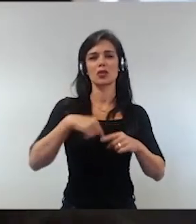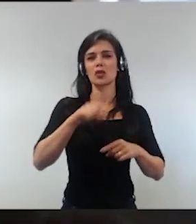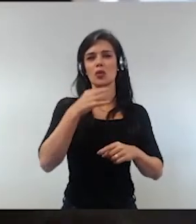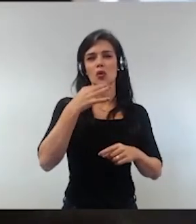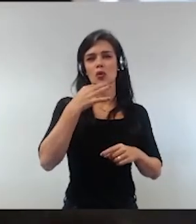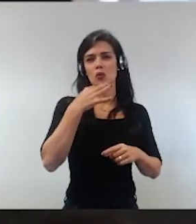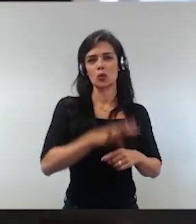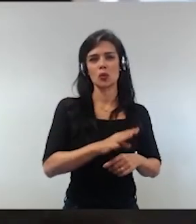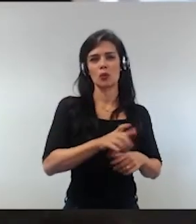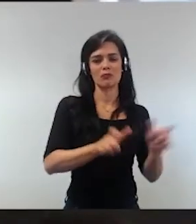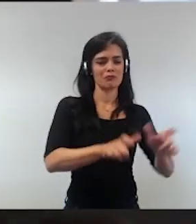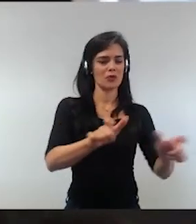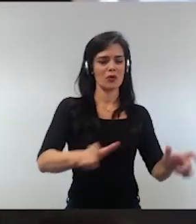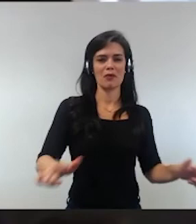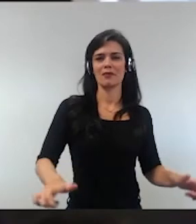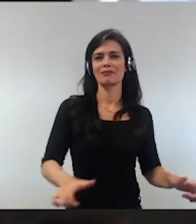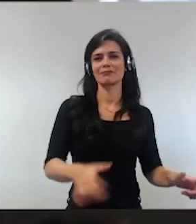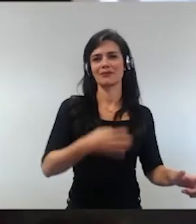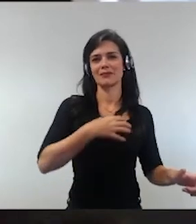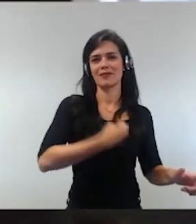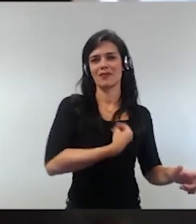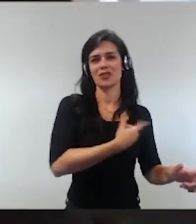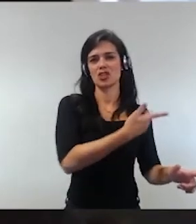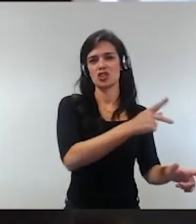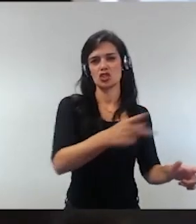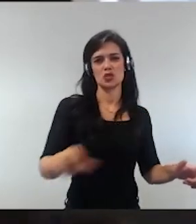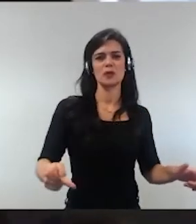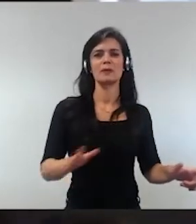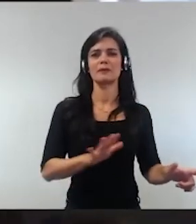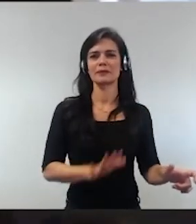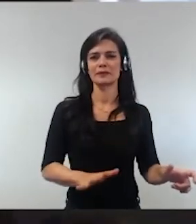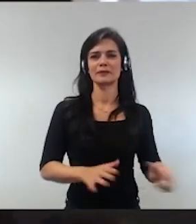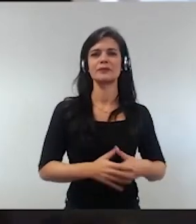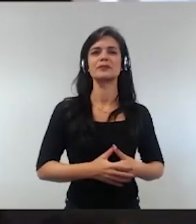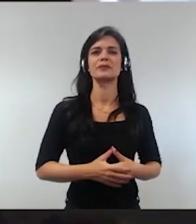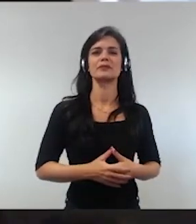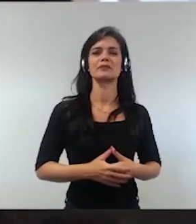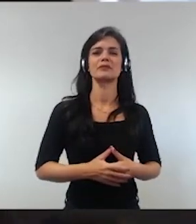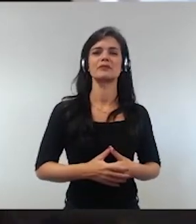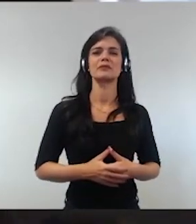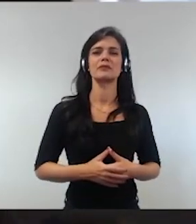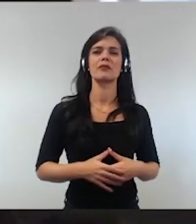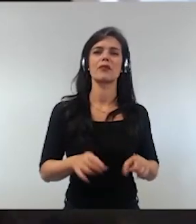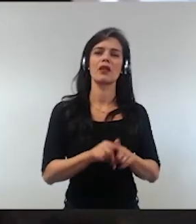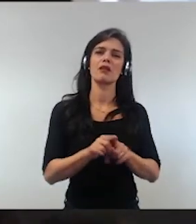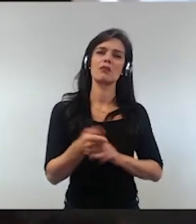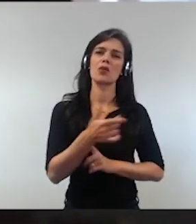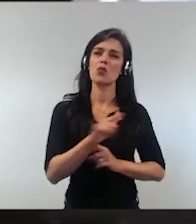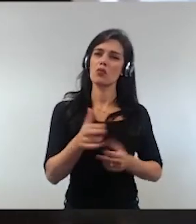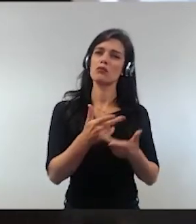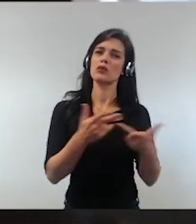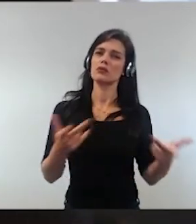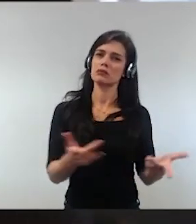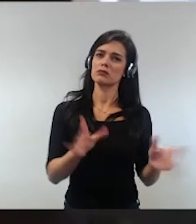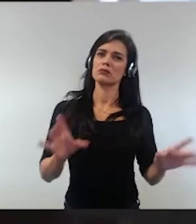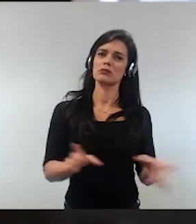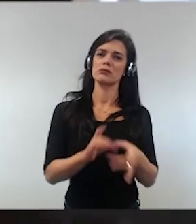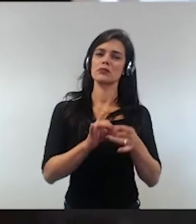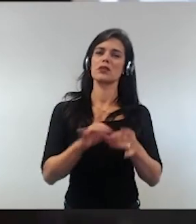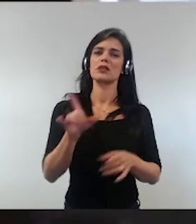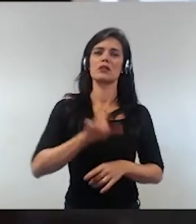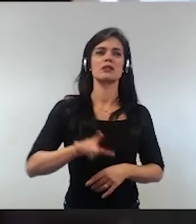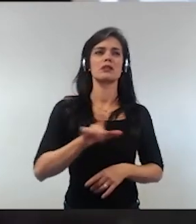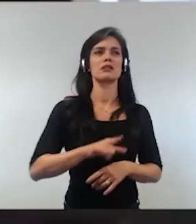vezes privilegiado, né? E aí também vem outro passo, na hora que até está relacionado a essa questão de literatura